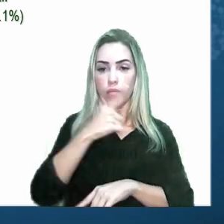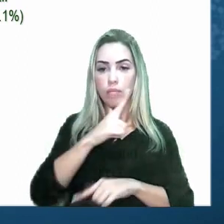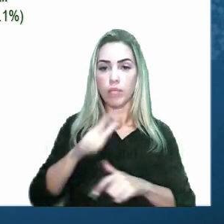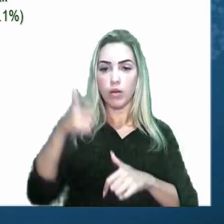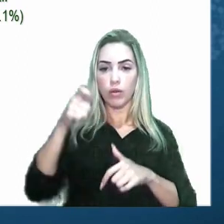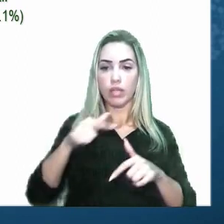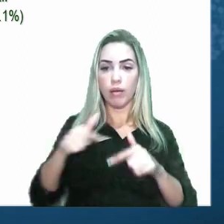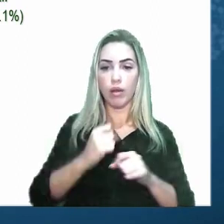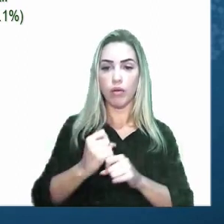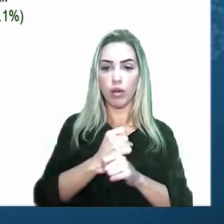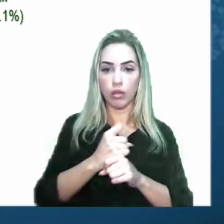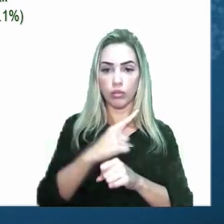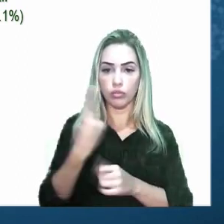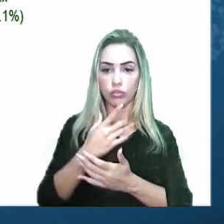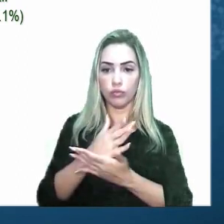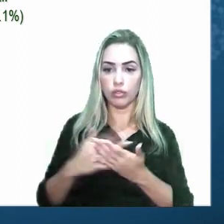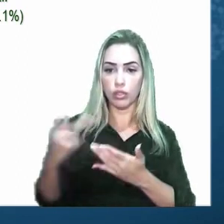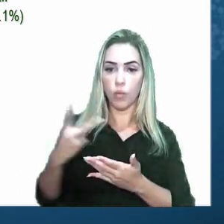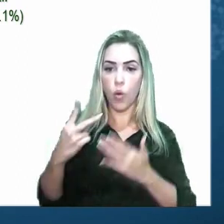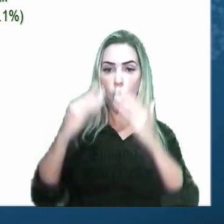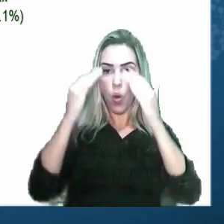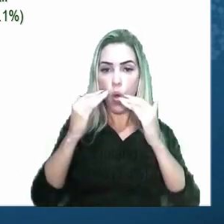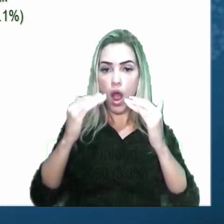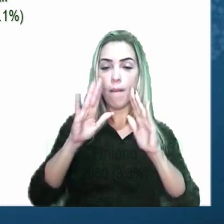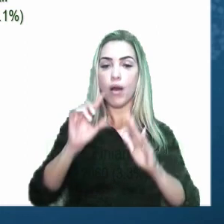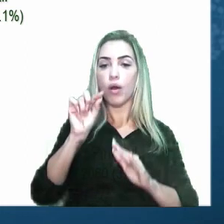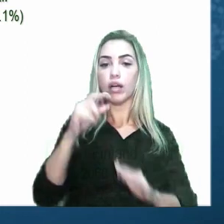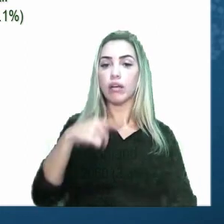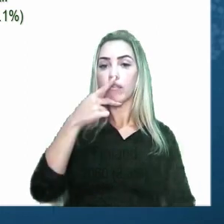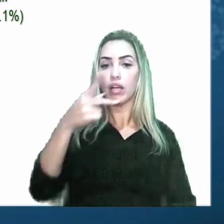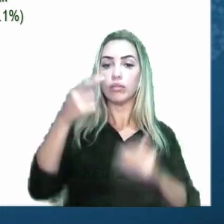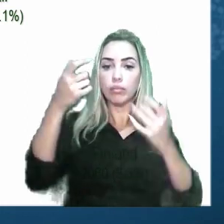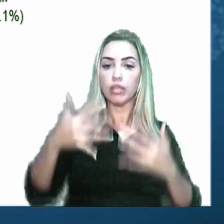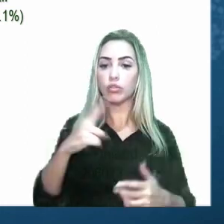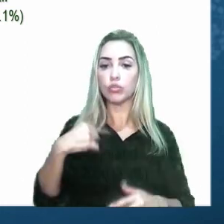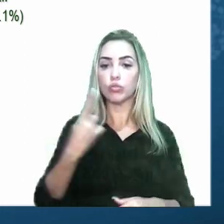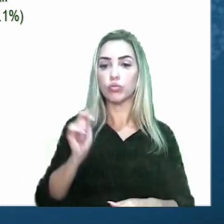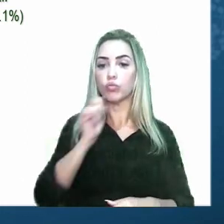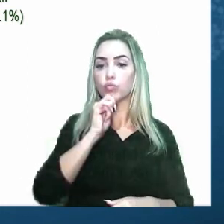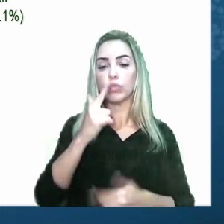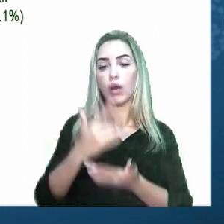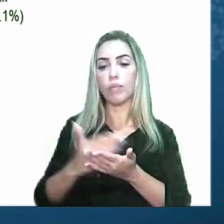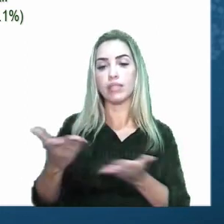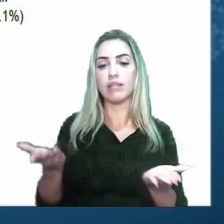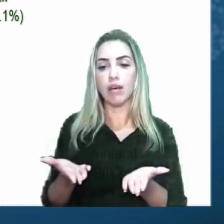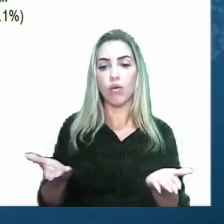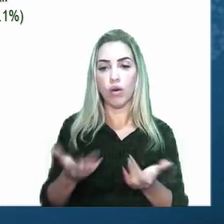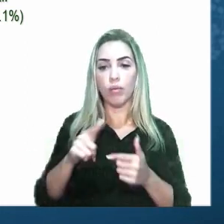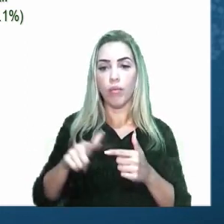nós dividimos essa honraria, mas o que eu quero dizer é, nós não estamos começando agora. O problema é